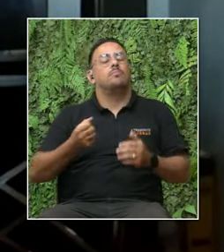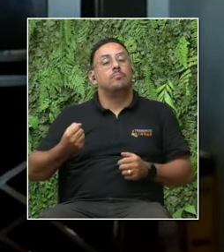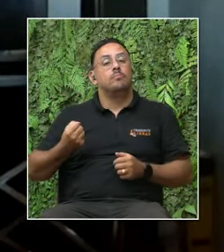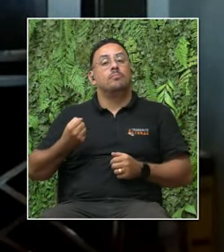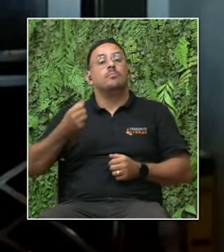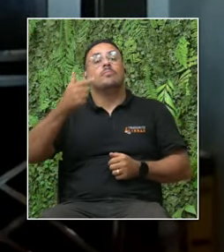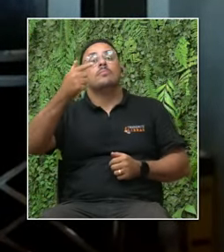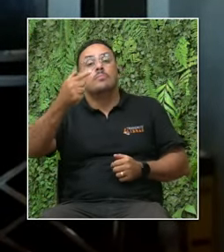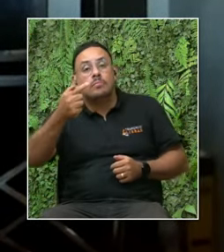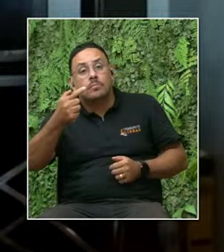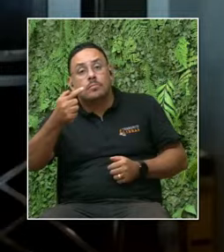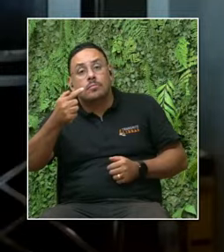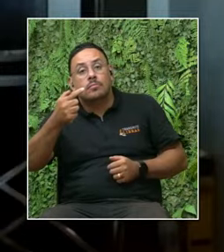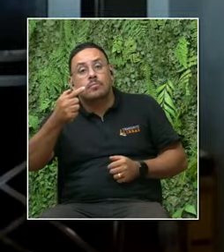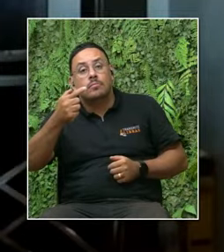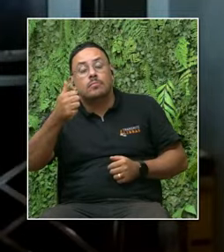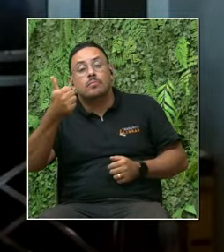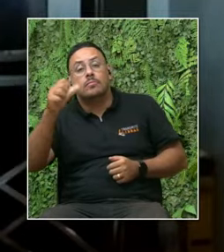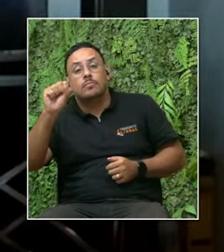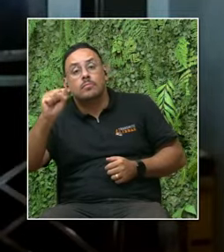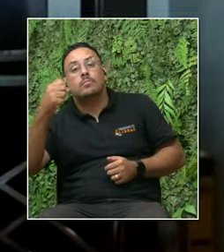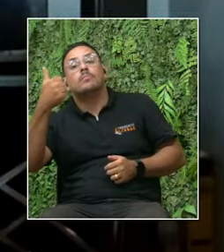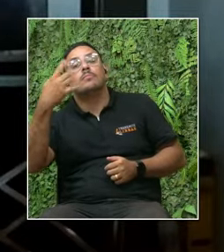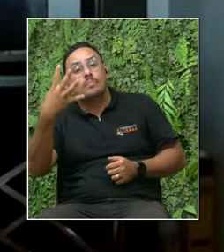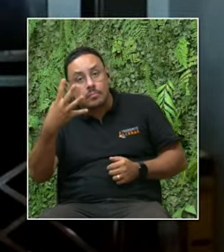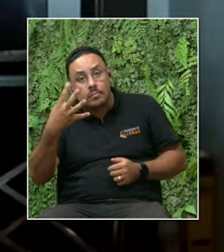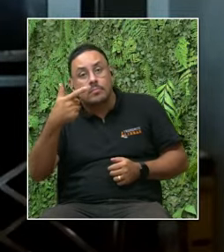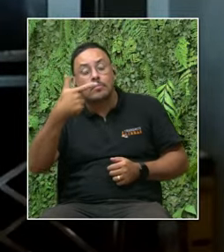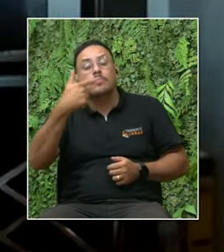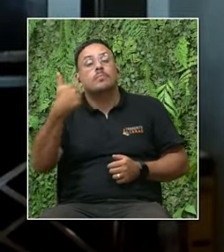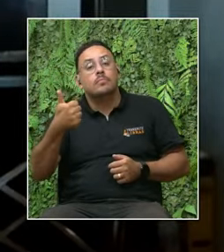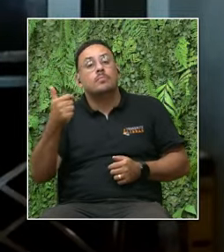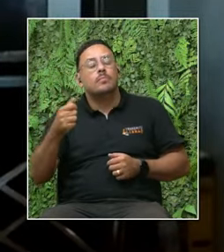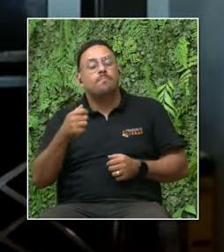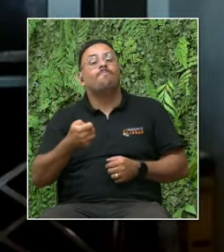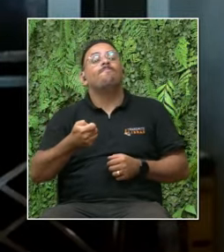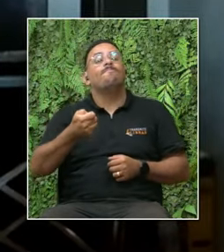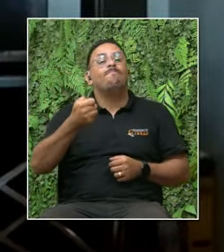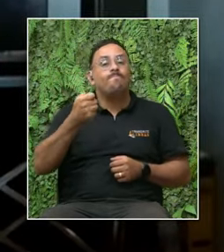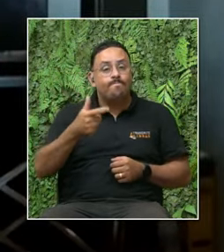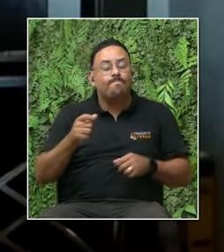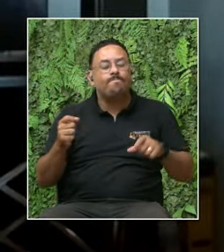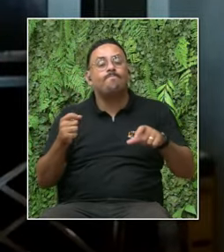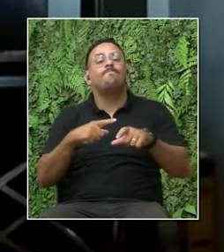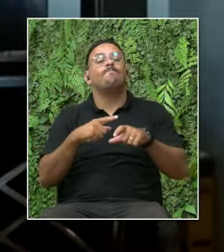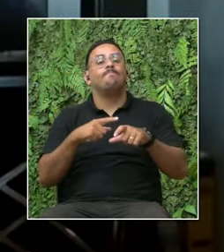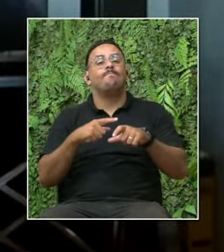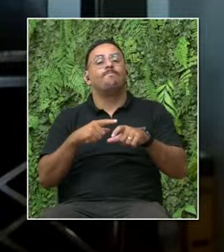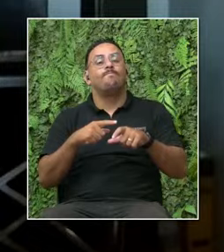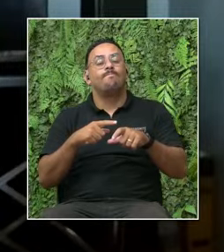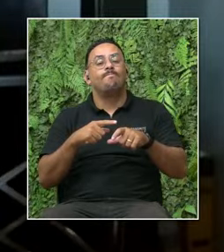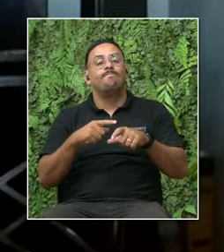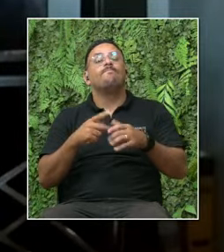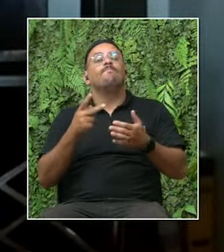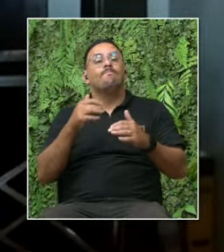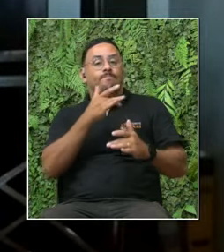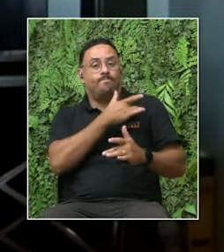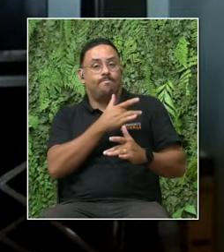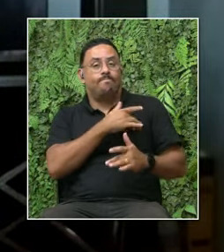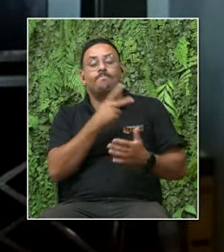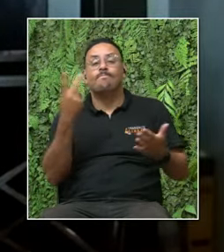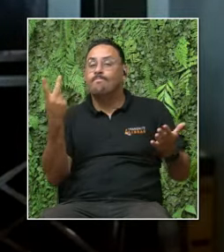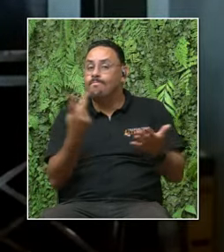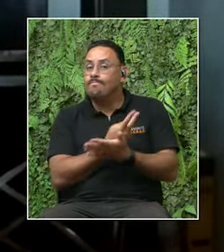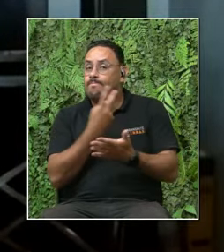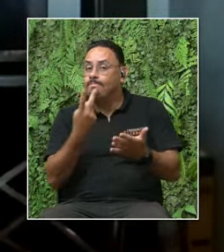no minuto 14 e no minuto 21 né e e e lances em que o Cruzeiro falhou defensivamente o